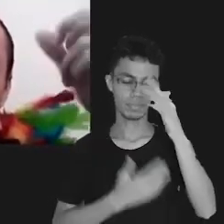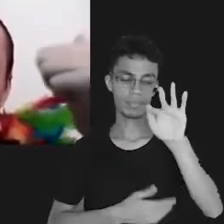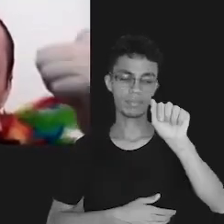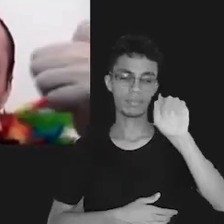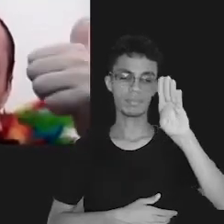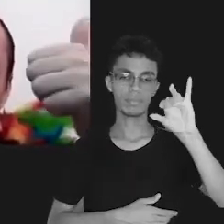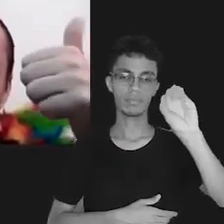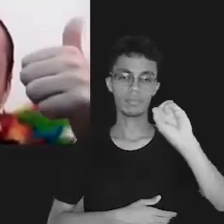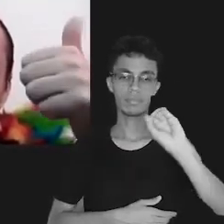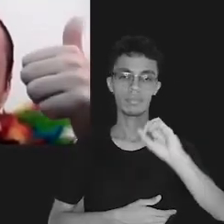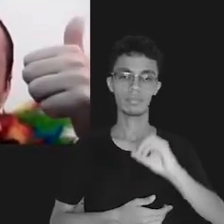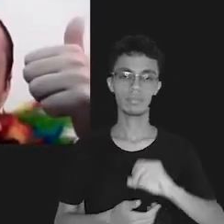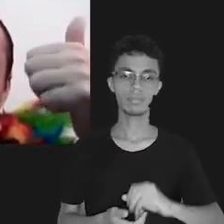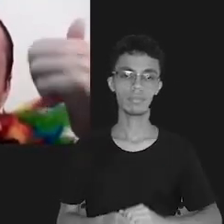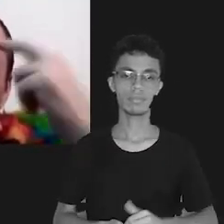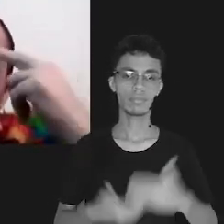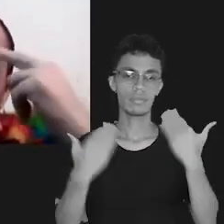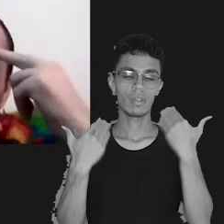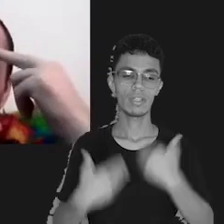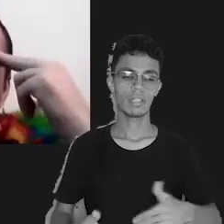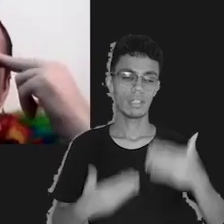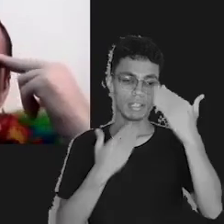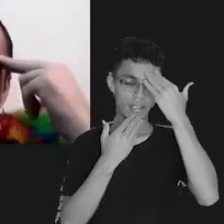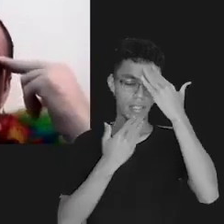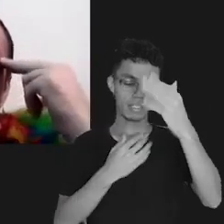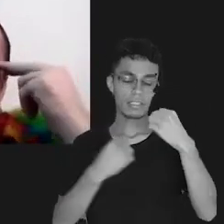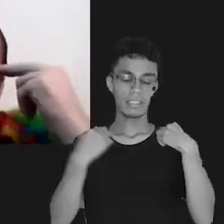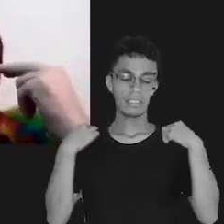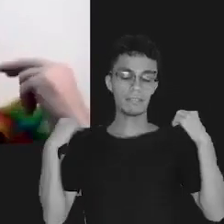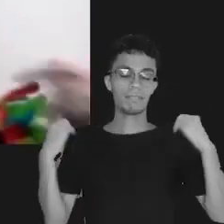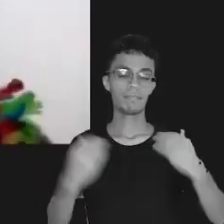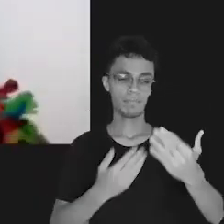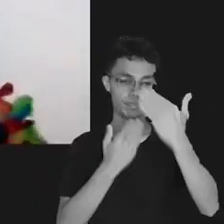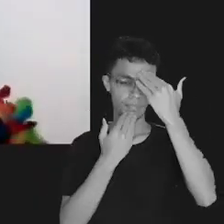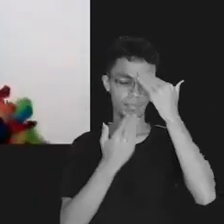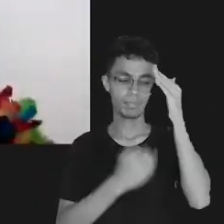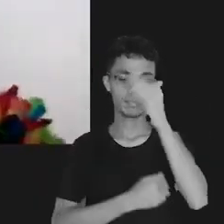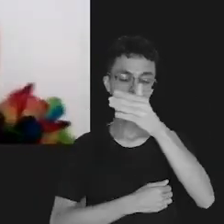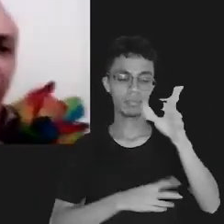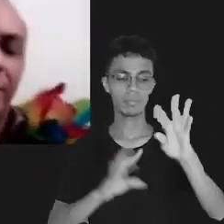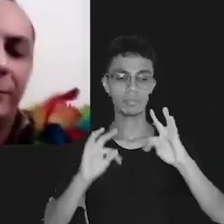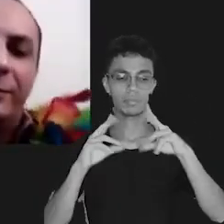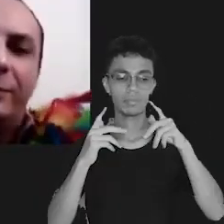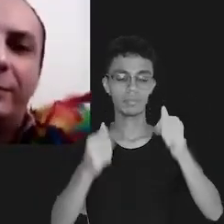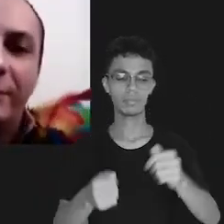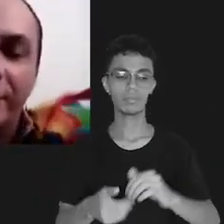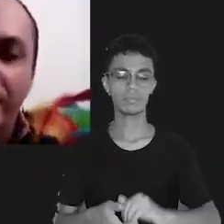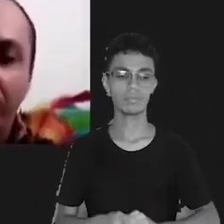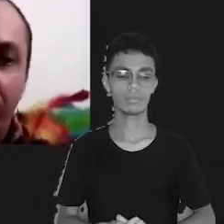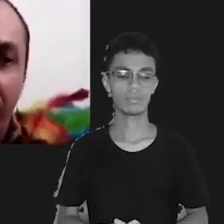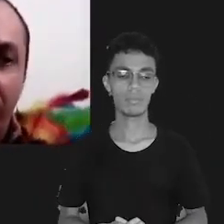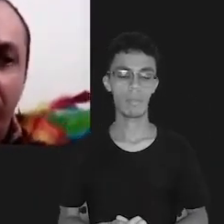Fábio. Eu que agradeço. Eu agradeço a presença de todos.